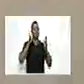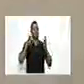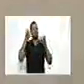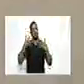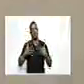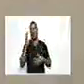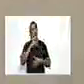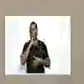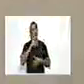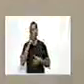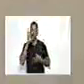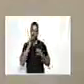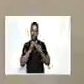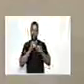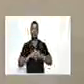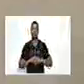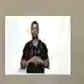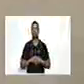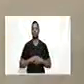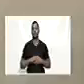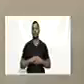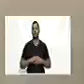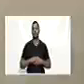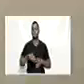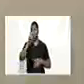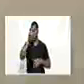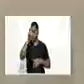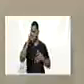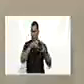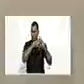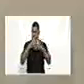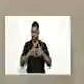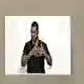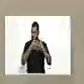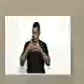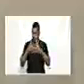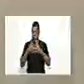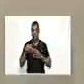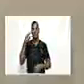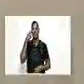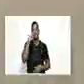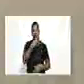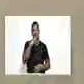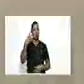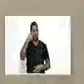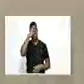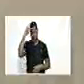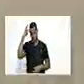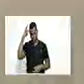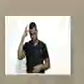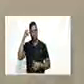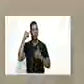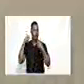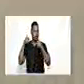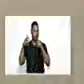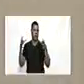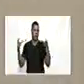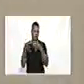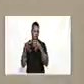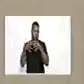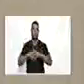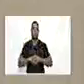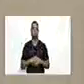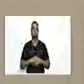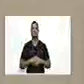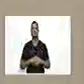explicado uma vez aqui eh são cinco caminhões com 34 pessoas trabalhando